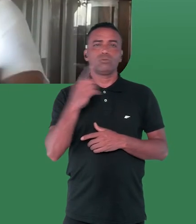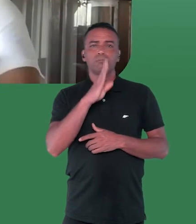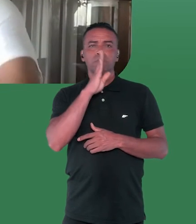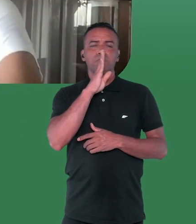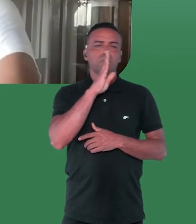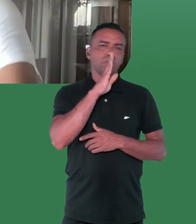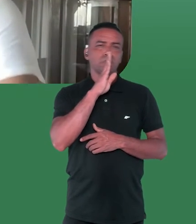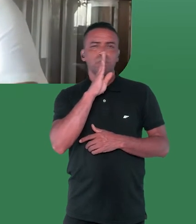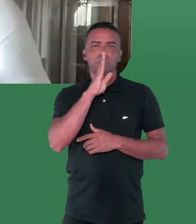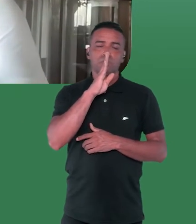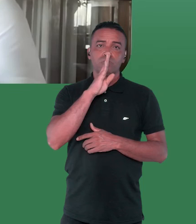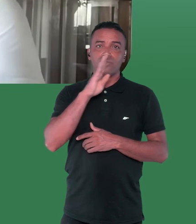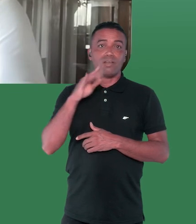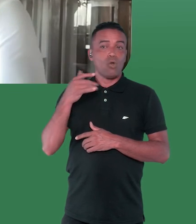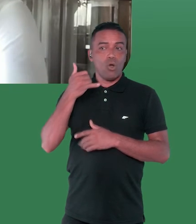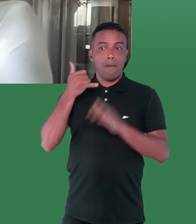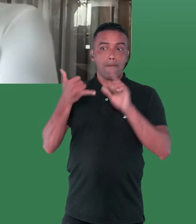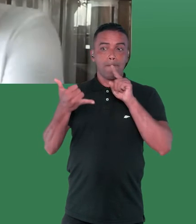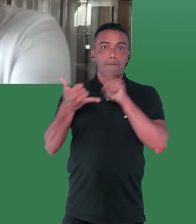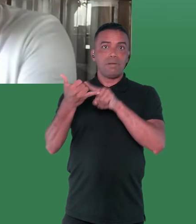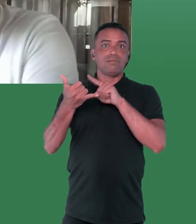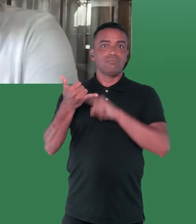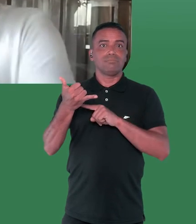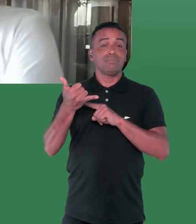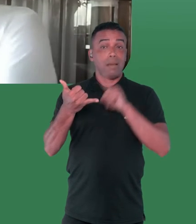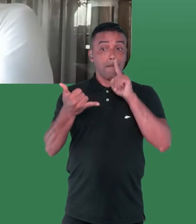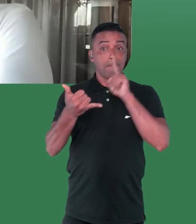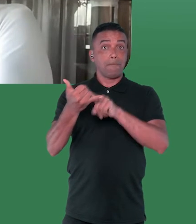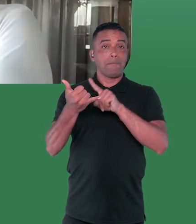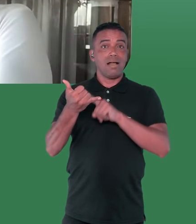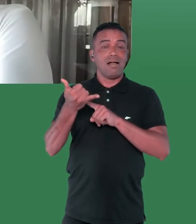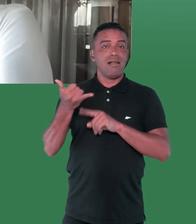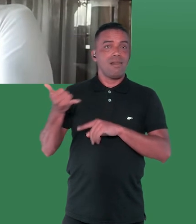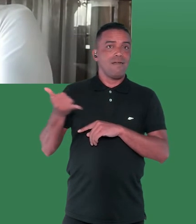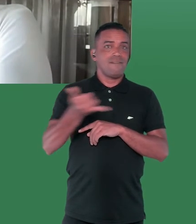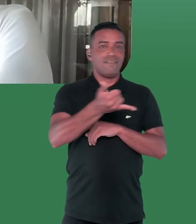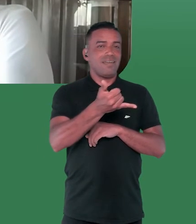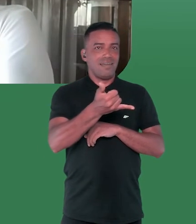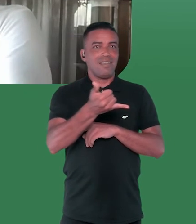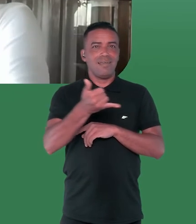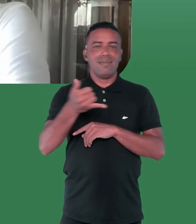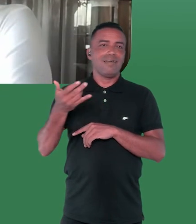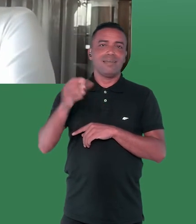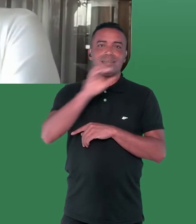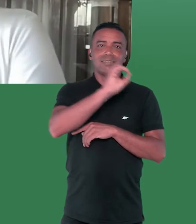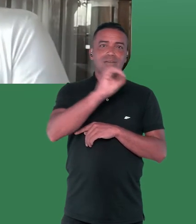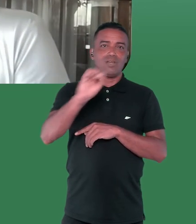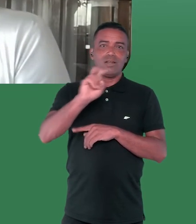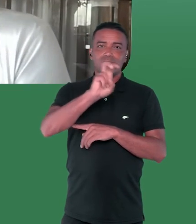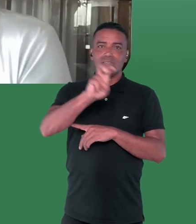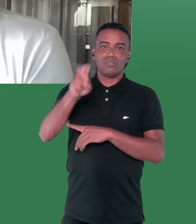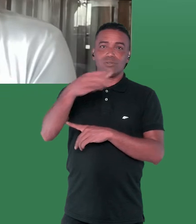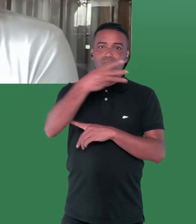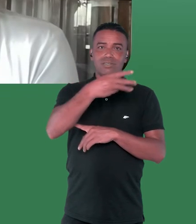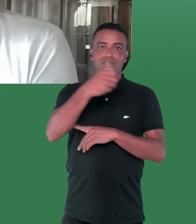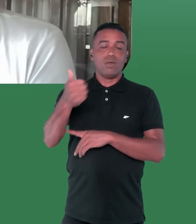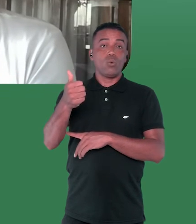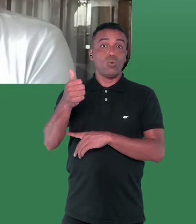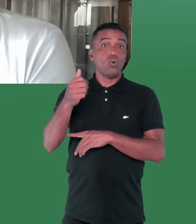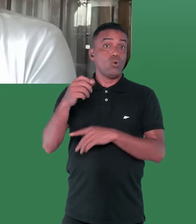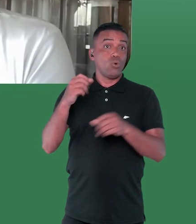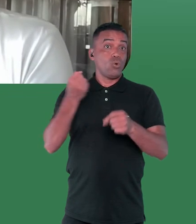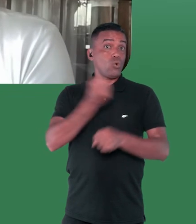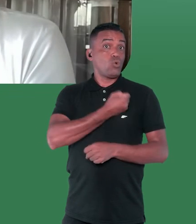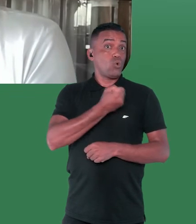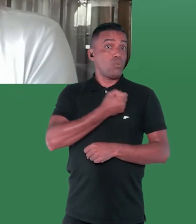aqui, silêncio, viajando. Vou ligar esse trem aqui. Apertei de novo e veio na minha mão e ornando, 005531,